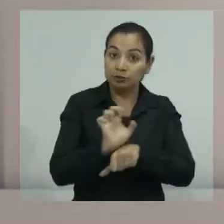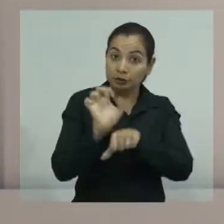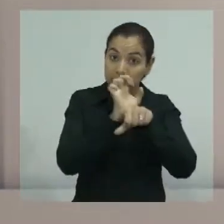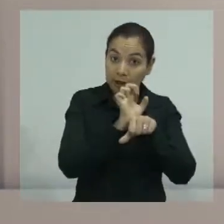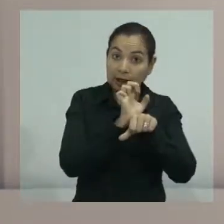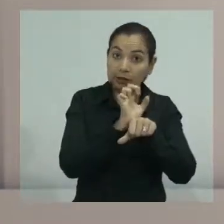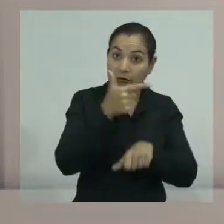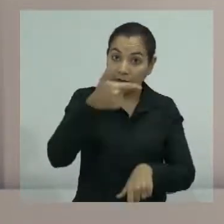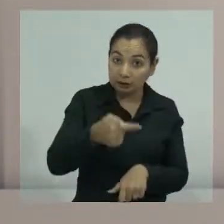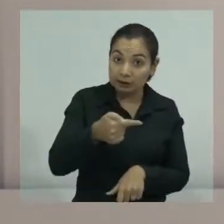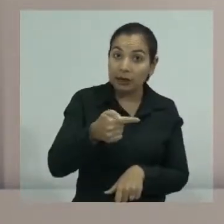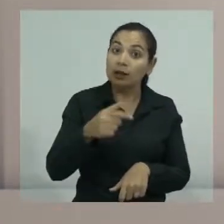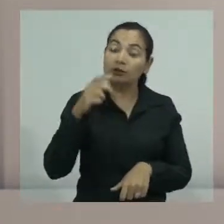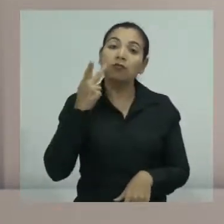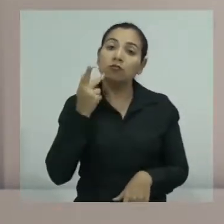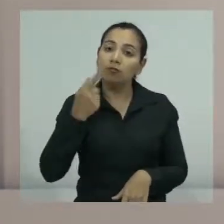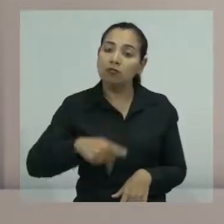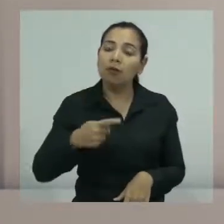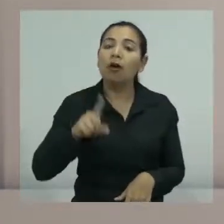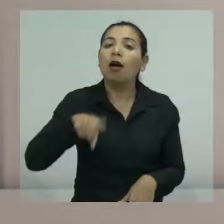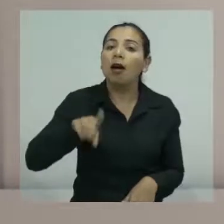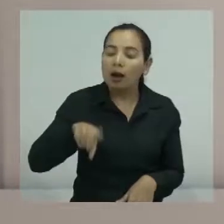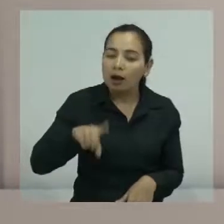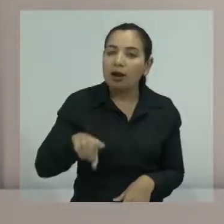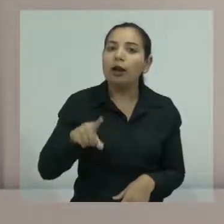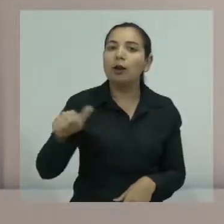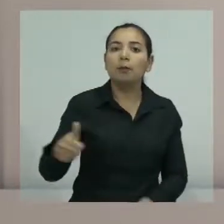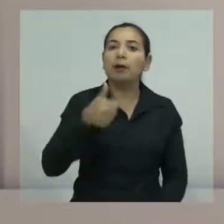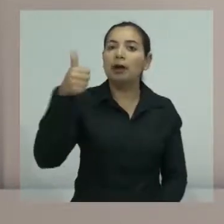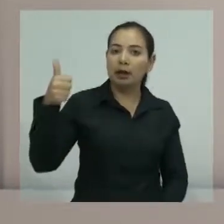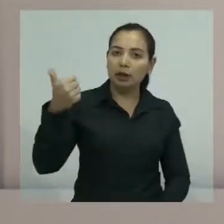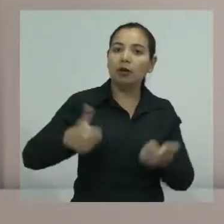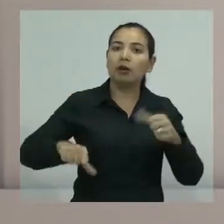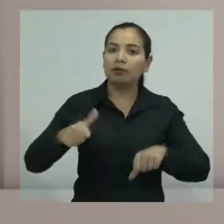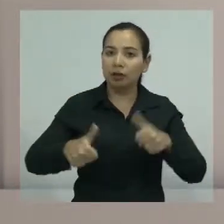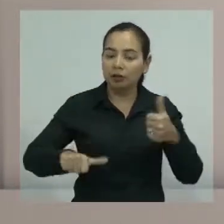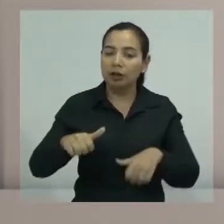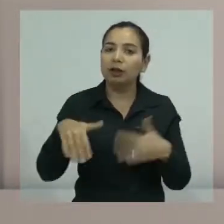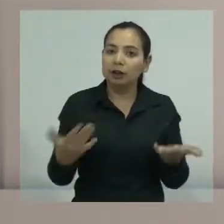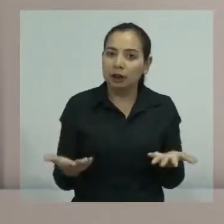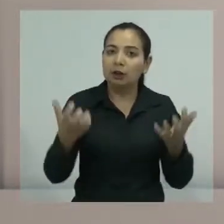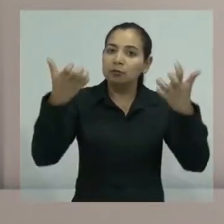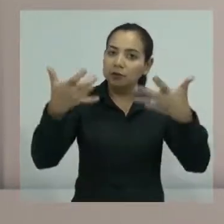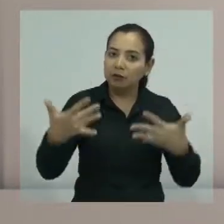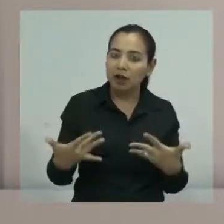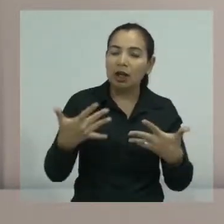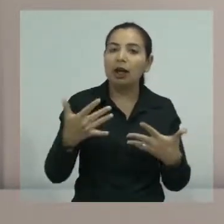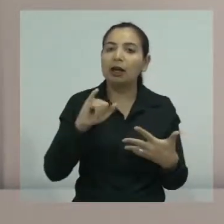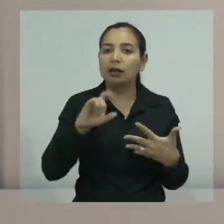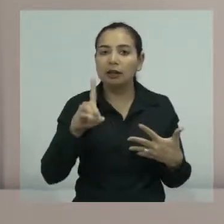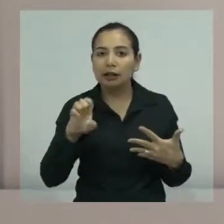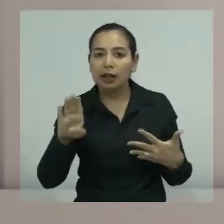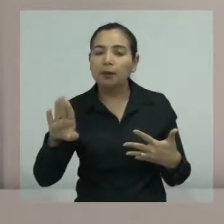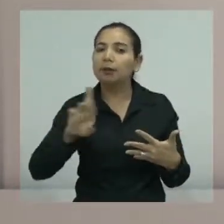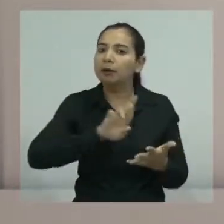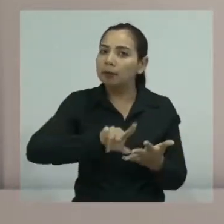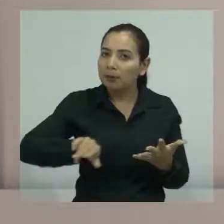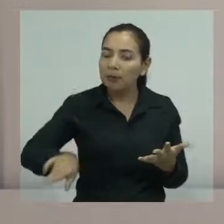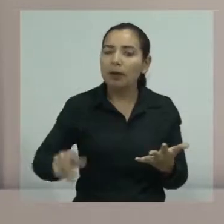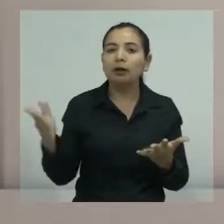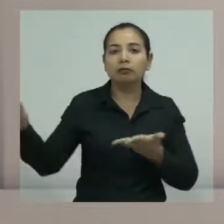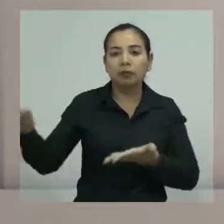primeira à quinta série do ensino fundamental. O Ceará, dos 27 estados, é o sexto estado mais bem